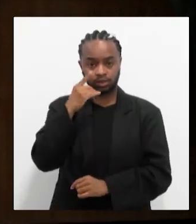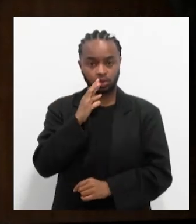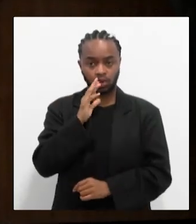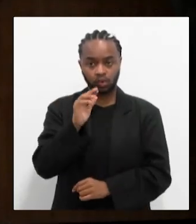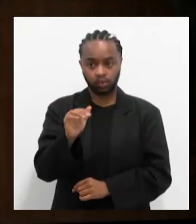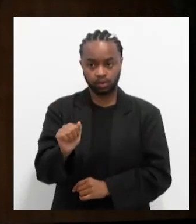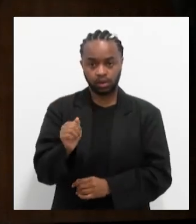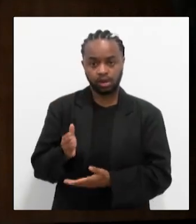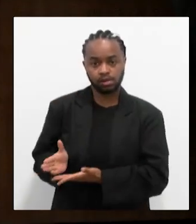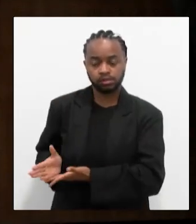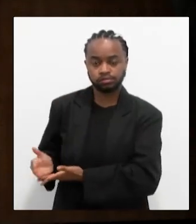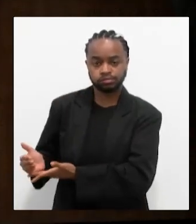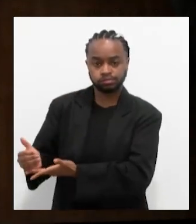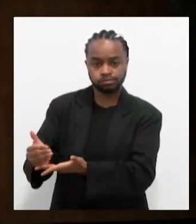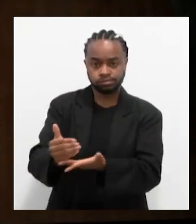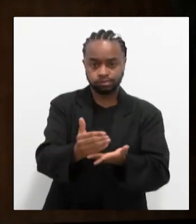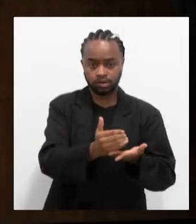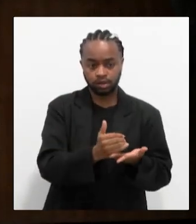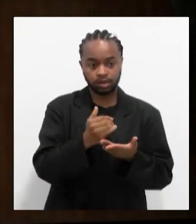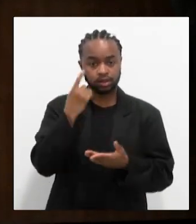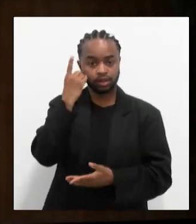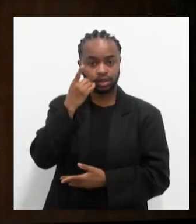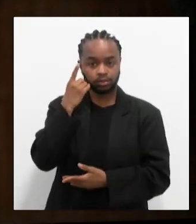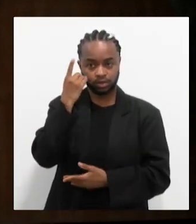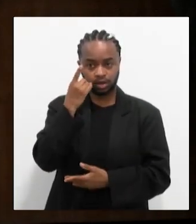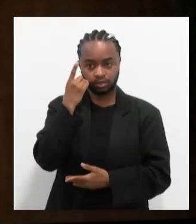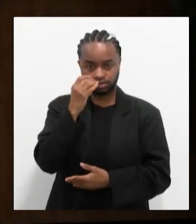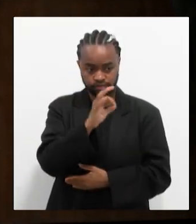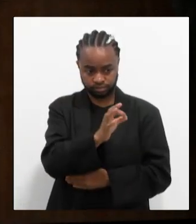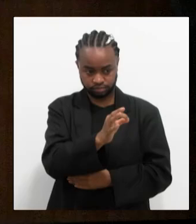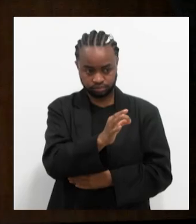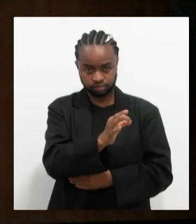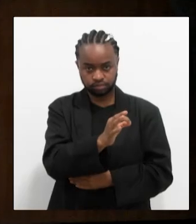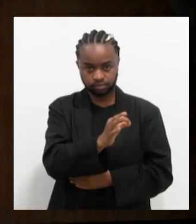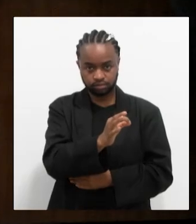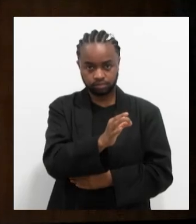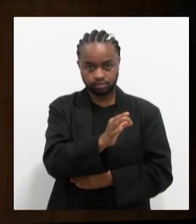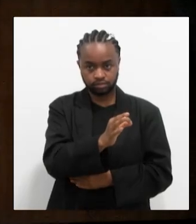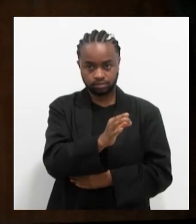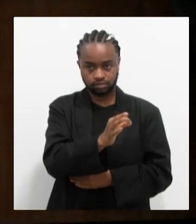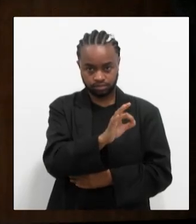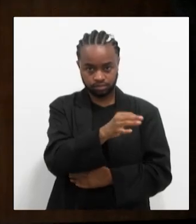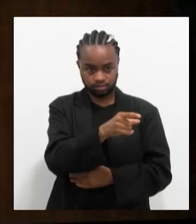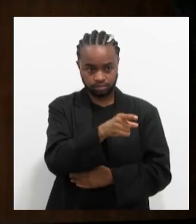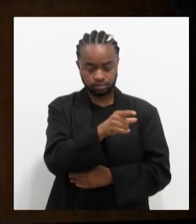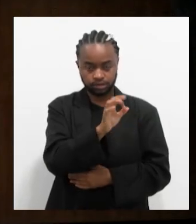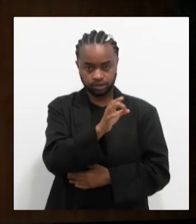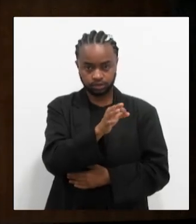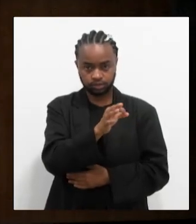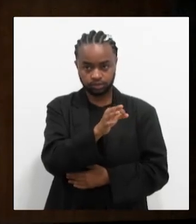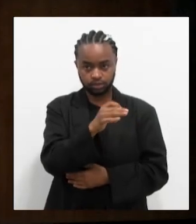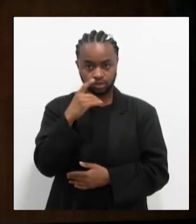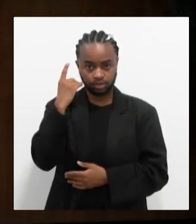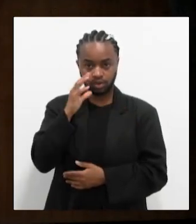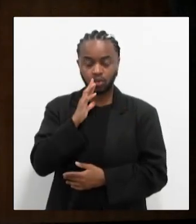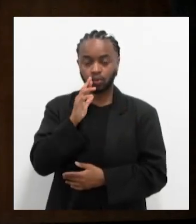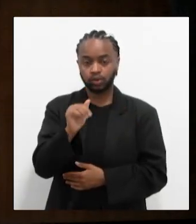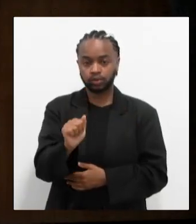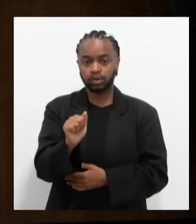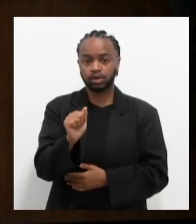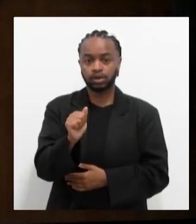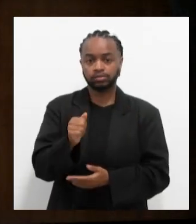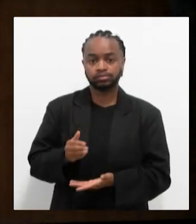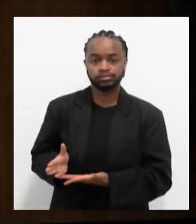tem recolhido dos deputados, não é verdade, Rodrigo Amorim? O deputado Rodrigo tem recolhido